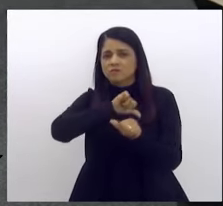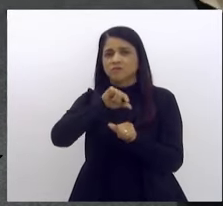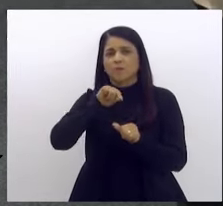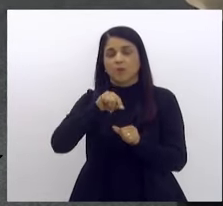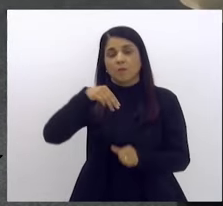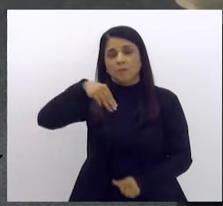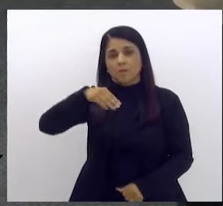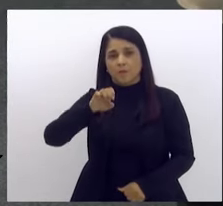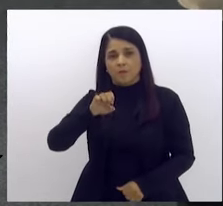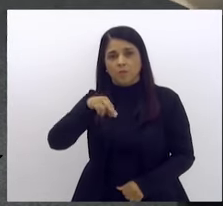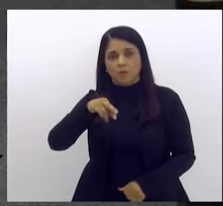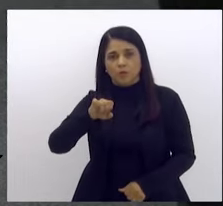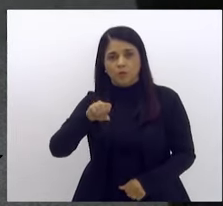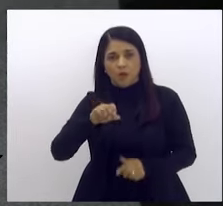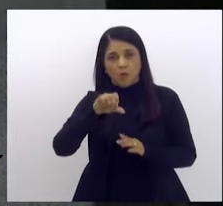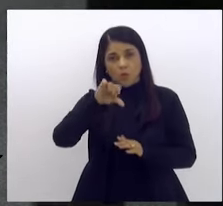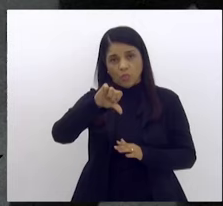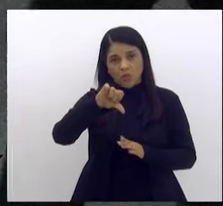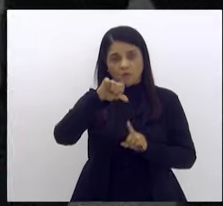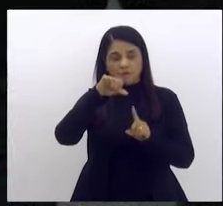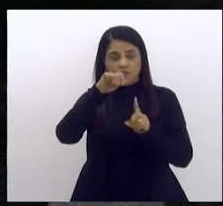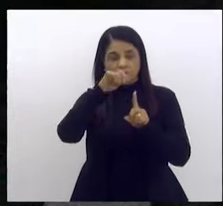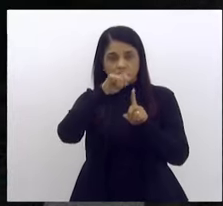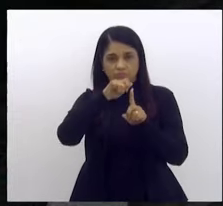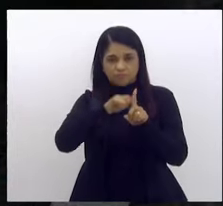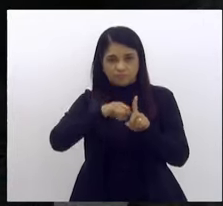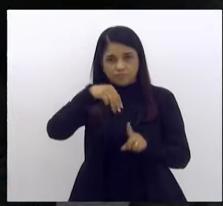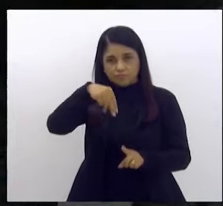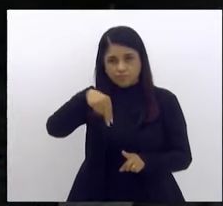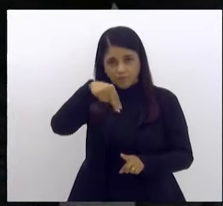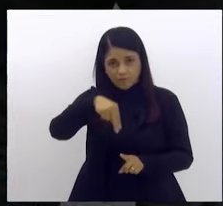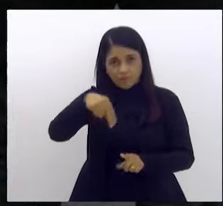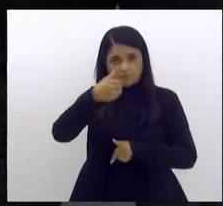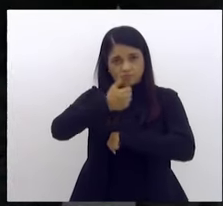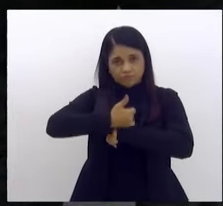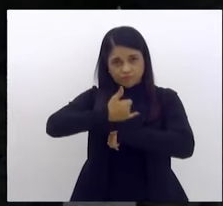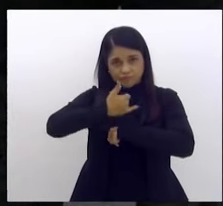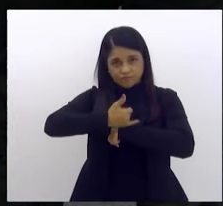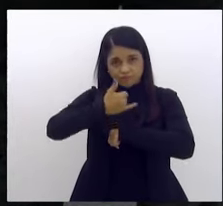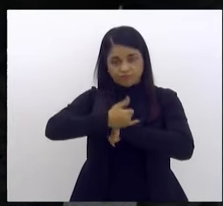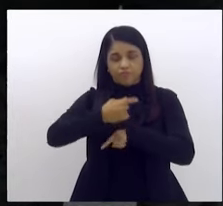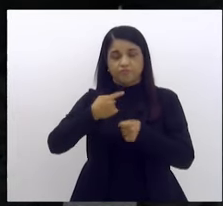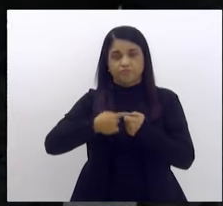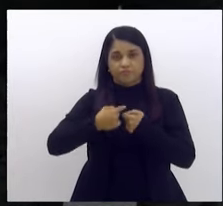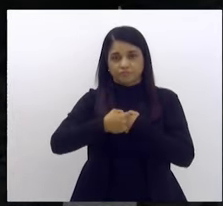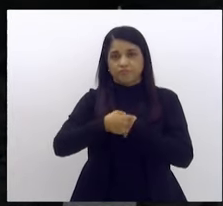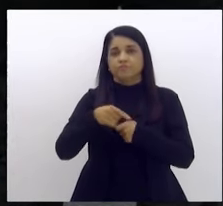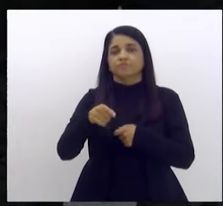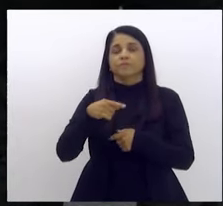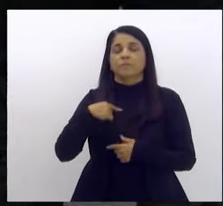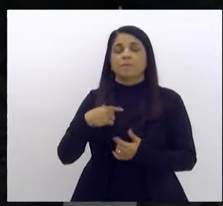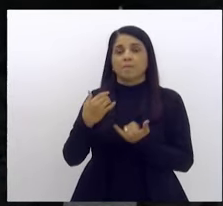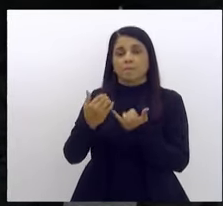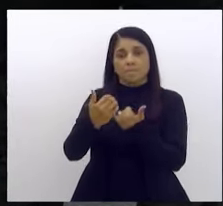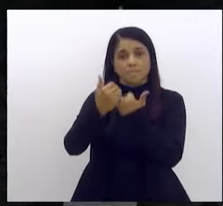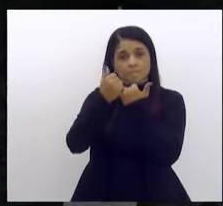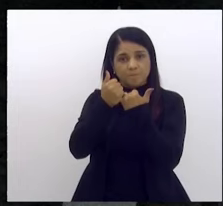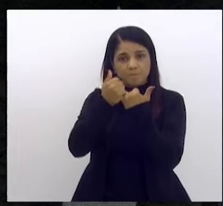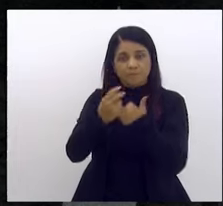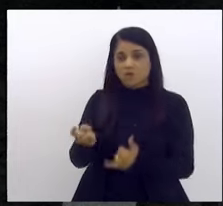o Memorial 9 de novembro no município de Volta Redondo como patrimônio histórico, cultural e material do Estado do Rio de Janeiro.